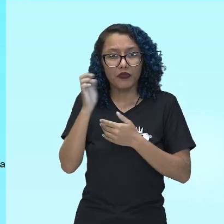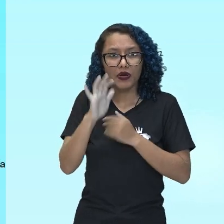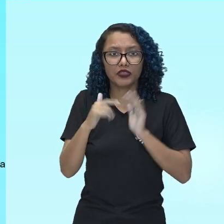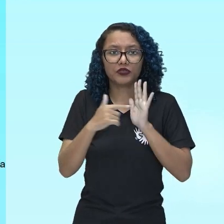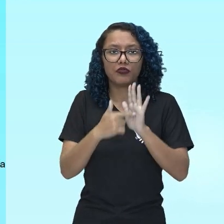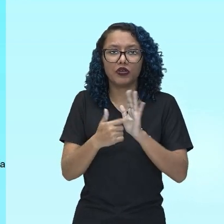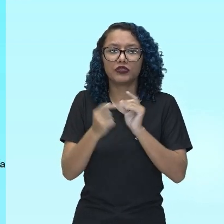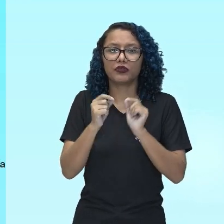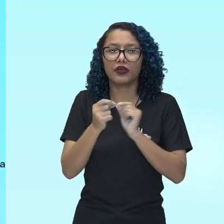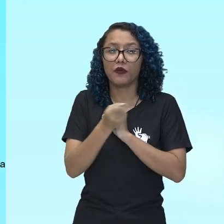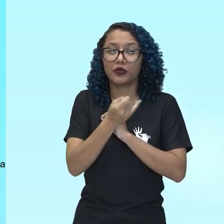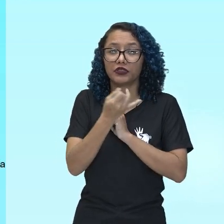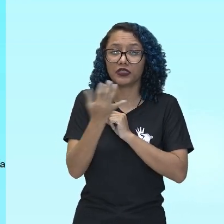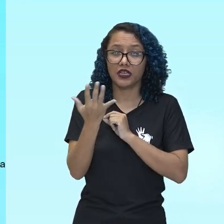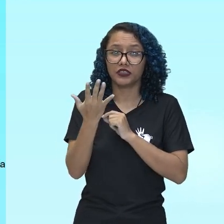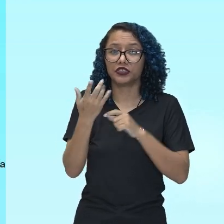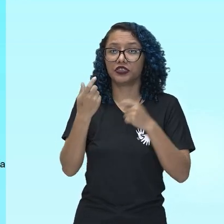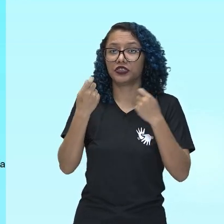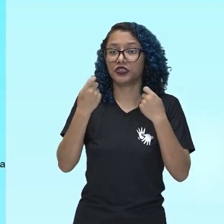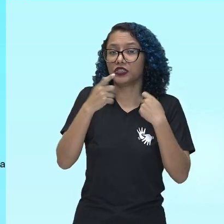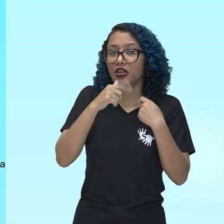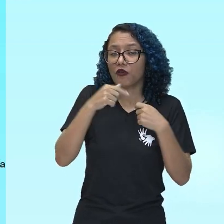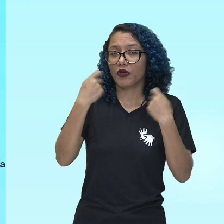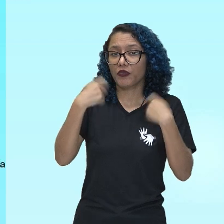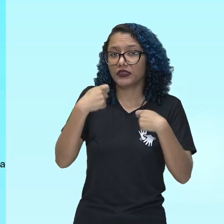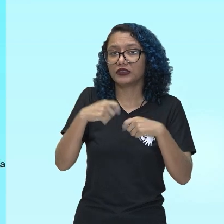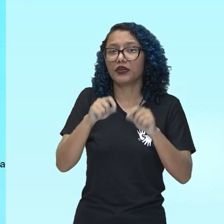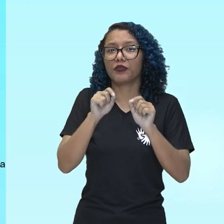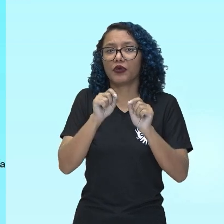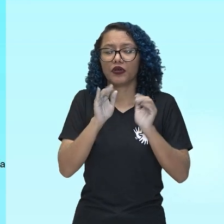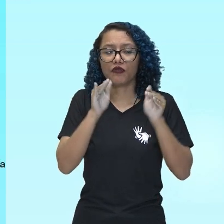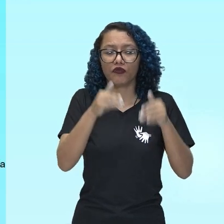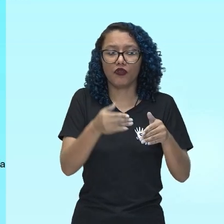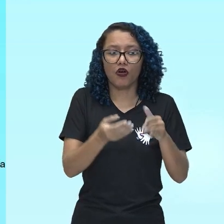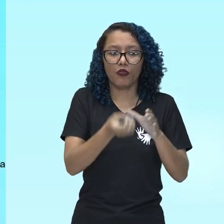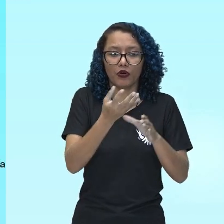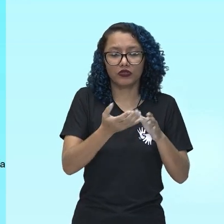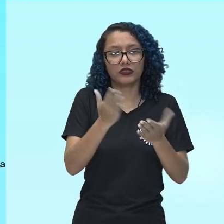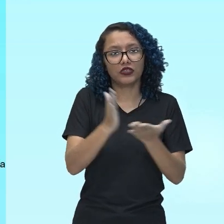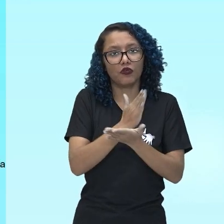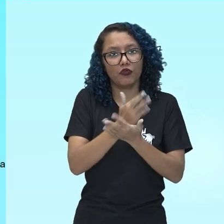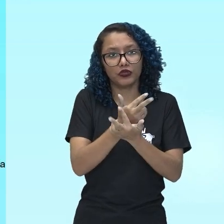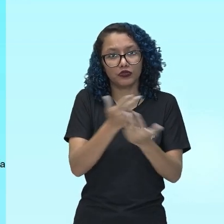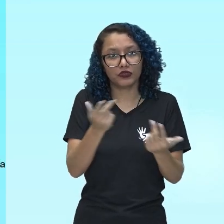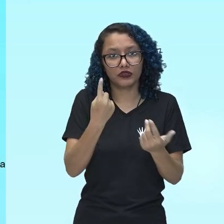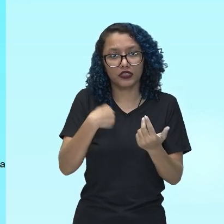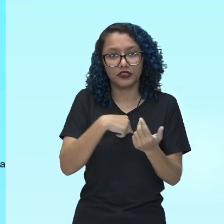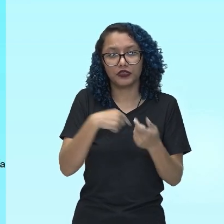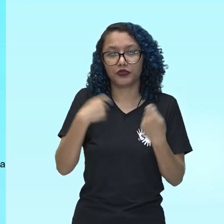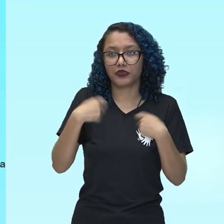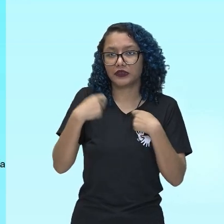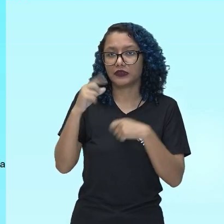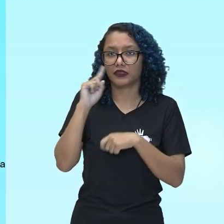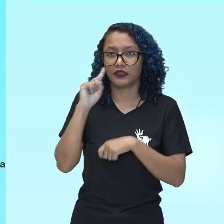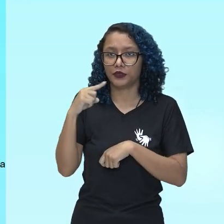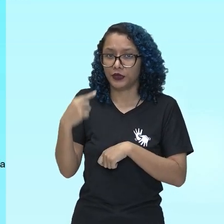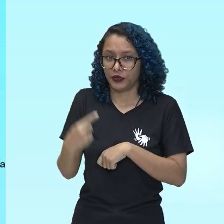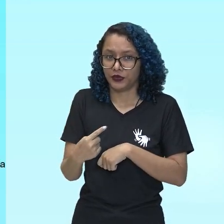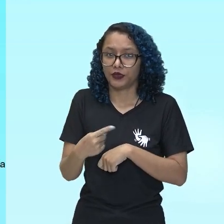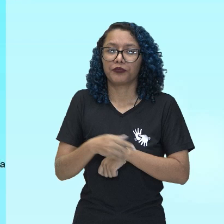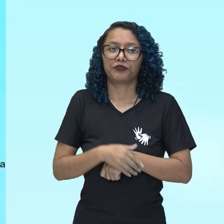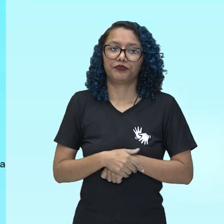para produzir alguns itens do nosso dia a dia. Então notem que a reportagem ela vai